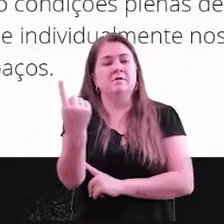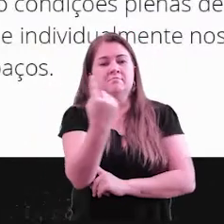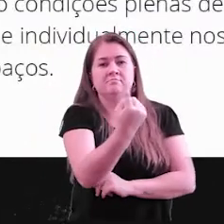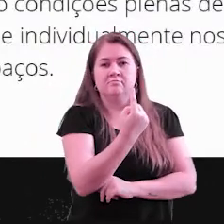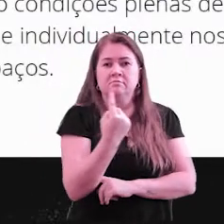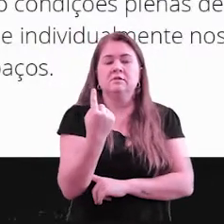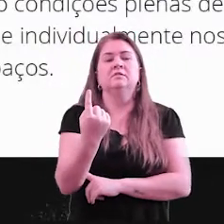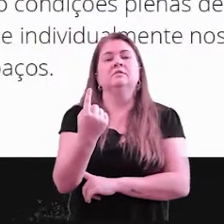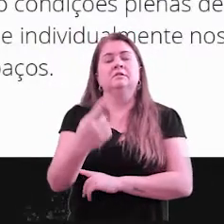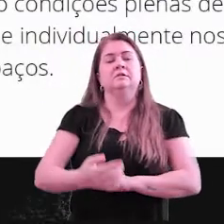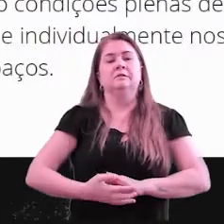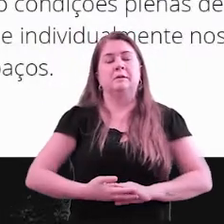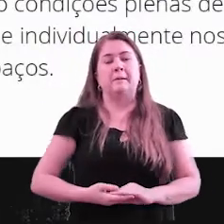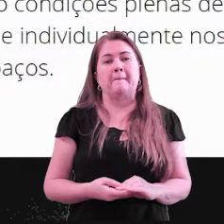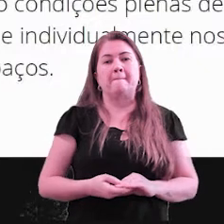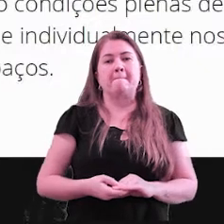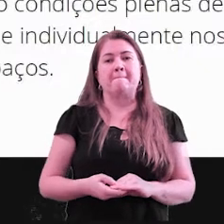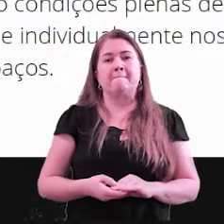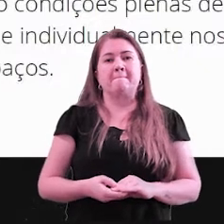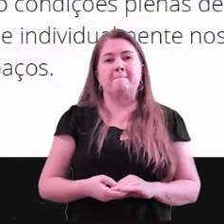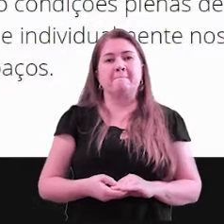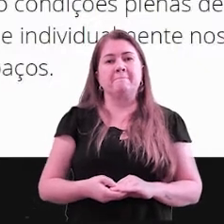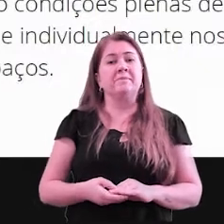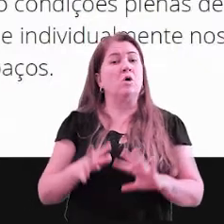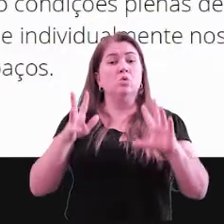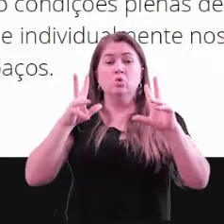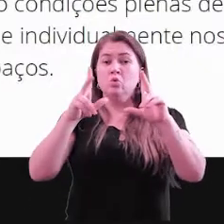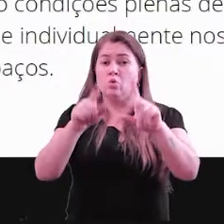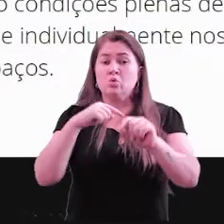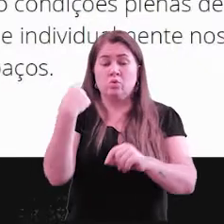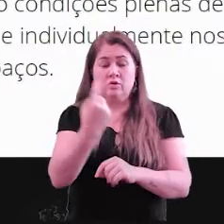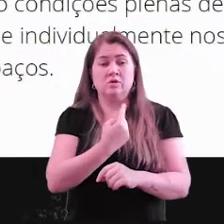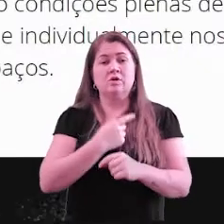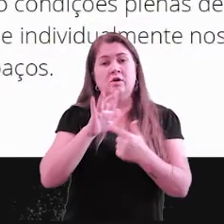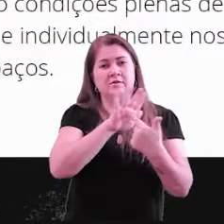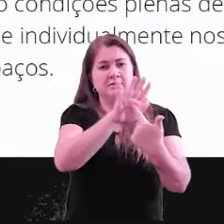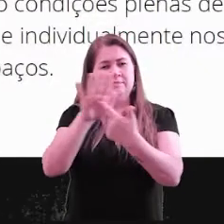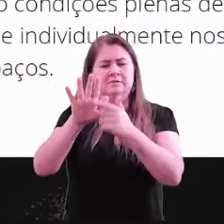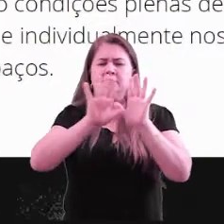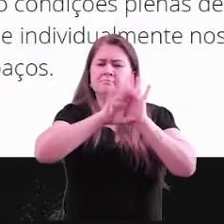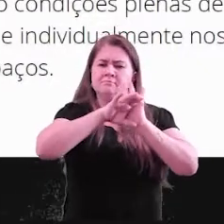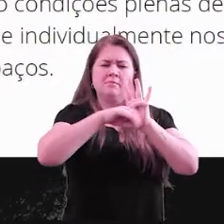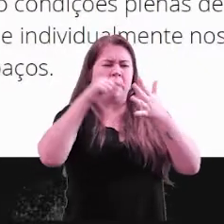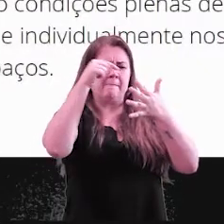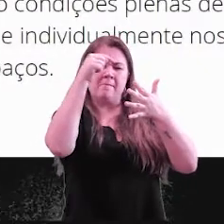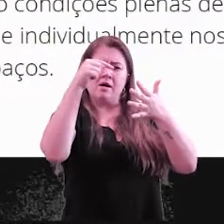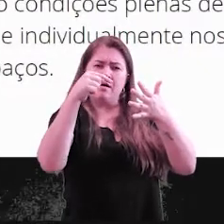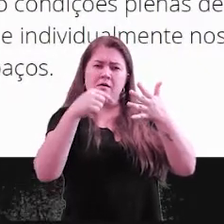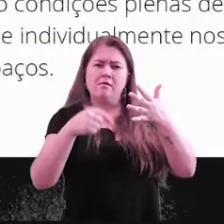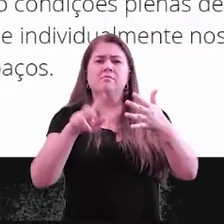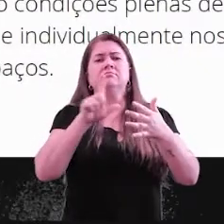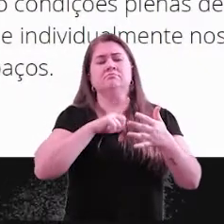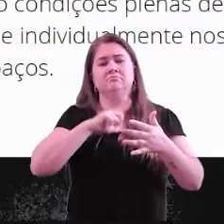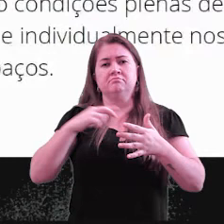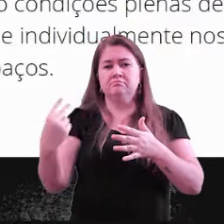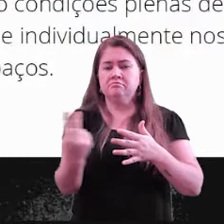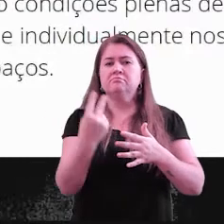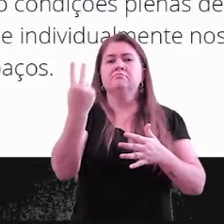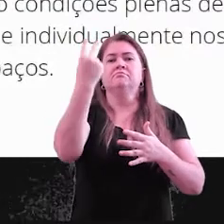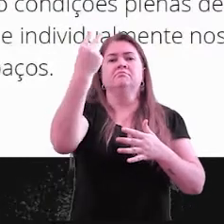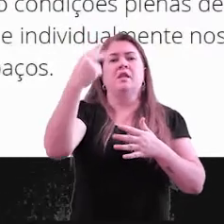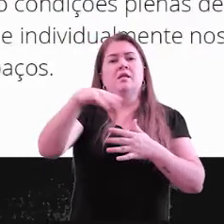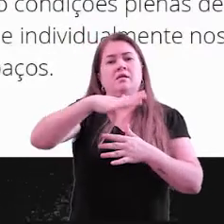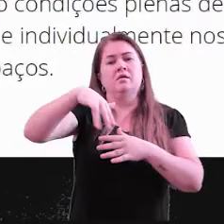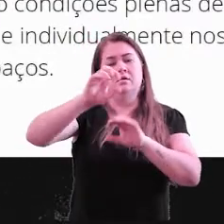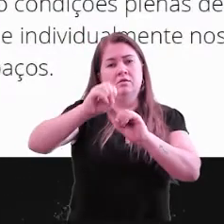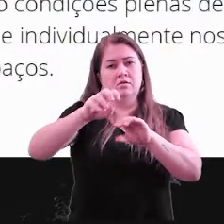Essas concepções, essas conceituações, elas valorizam bastante as ações educativas, e nós também estamos aqui